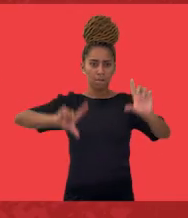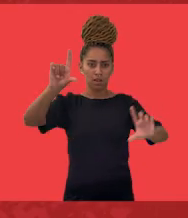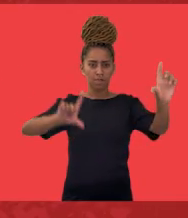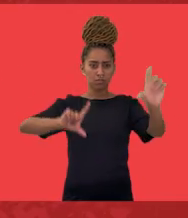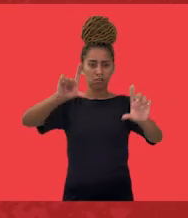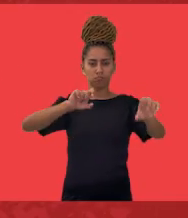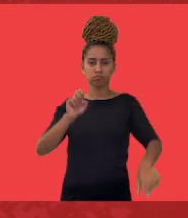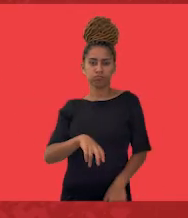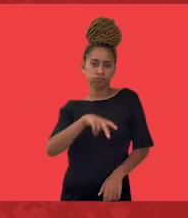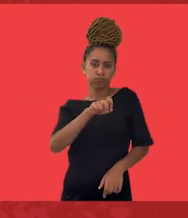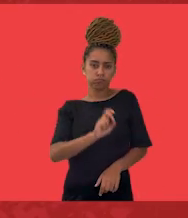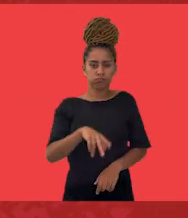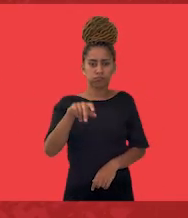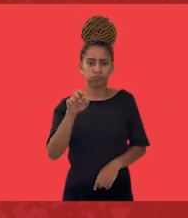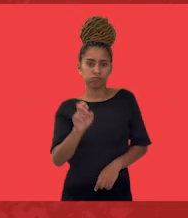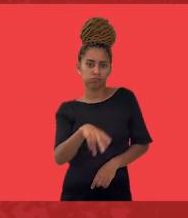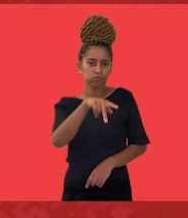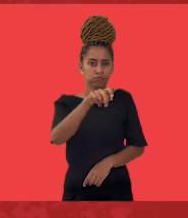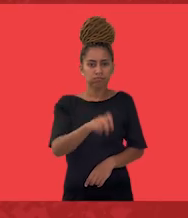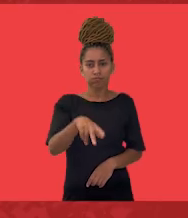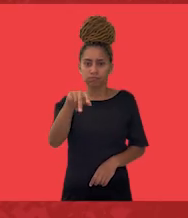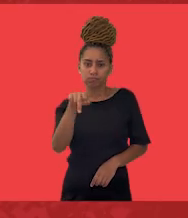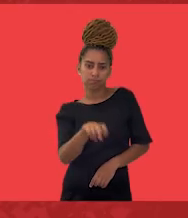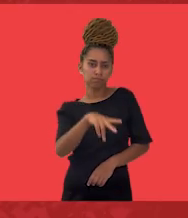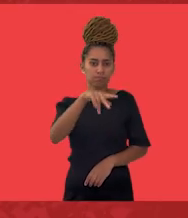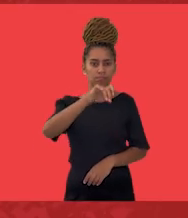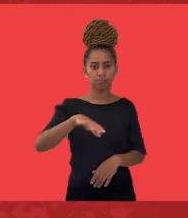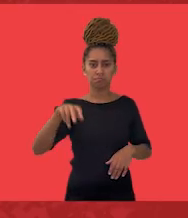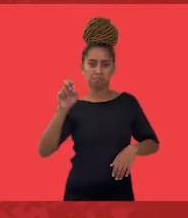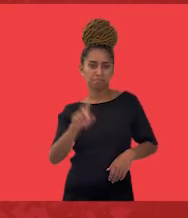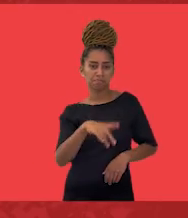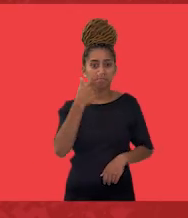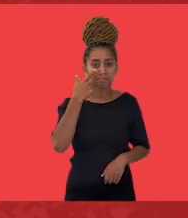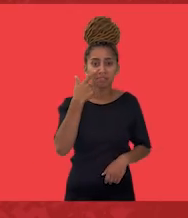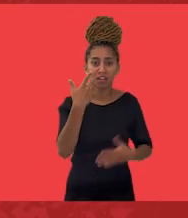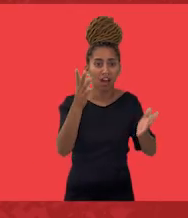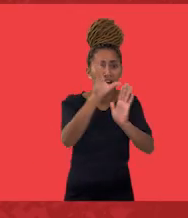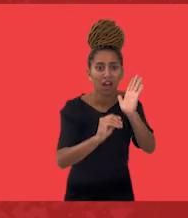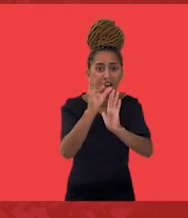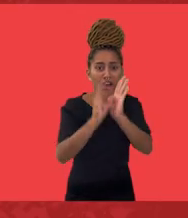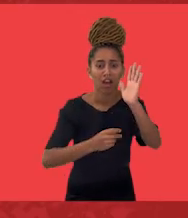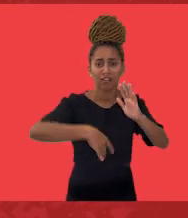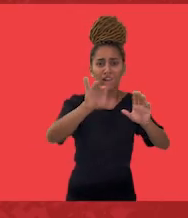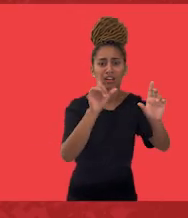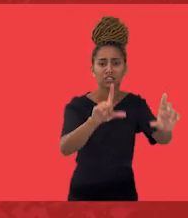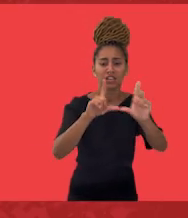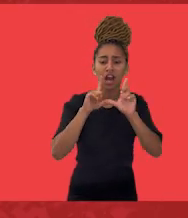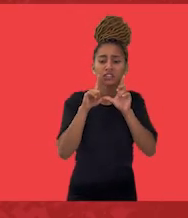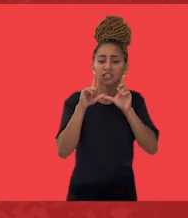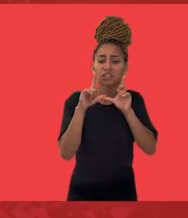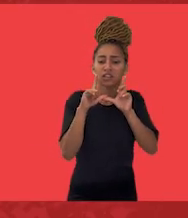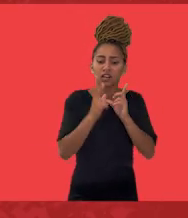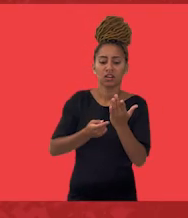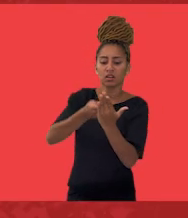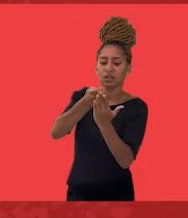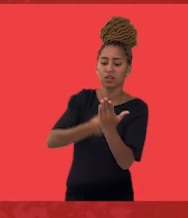ter malhado no último mês e do mais recente vício em Coca-Cola, substituto do cigarro. A celulite não liga